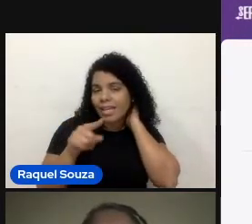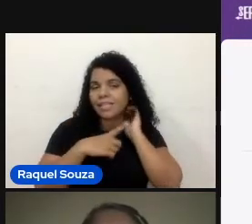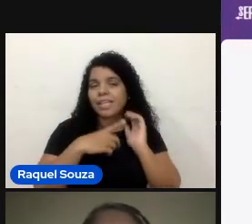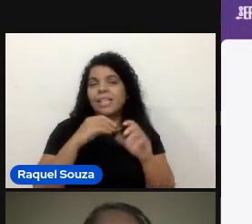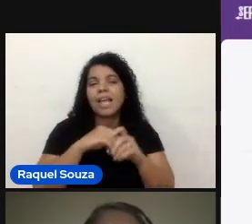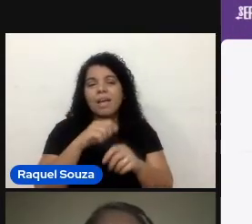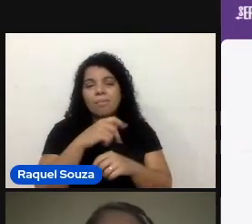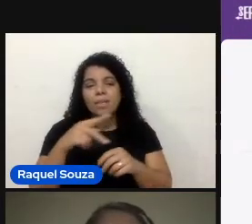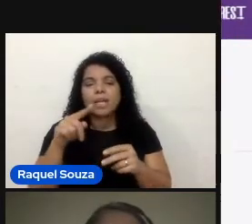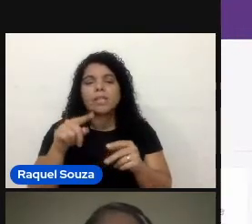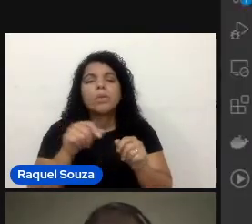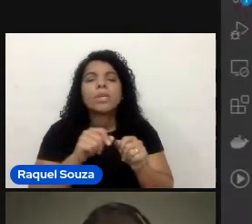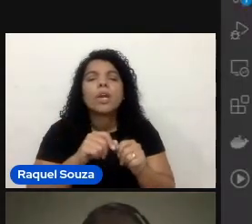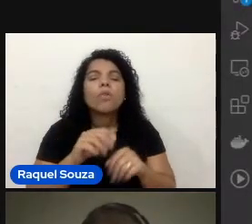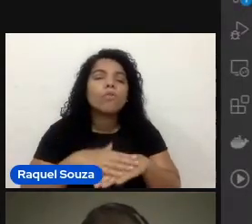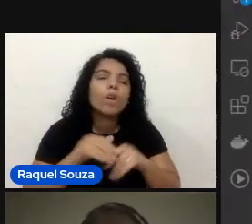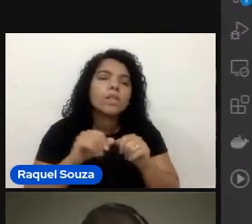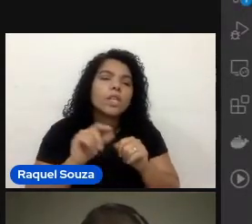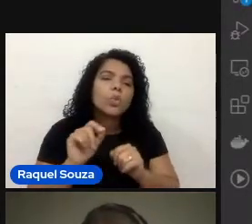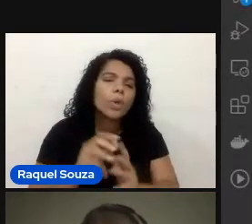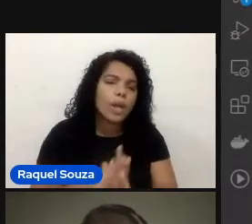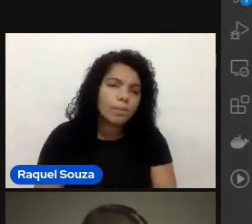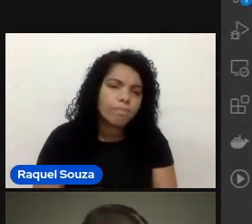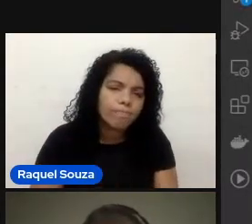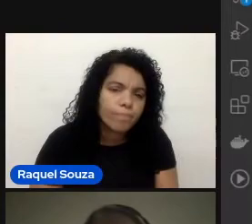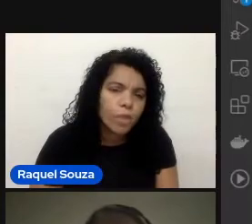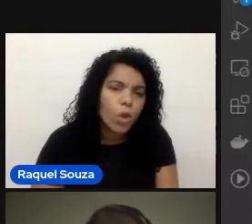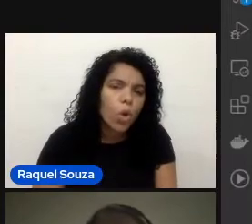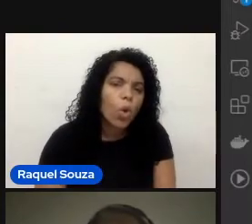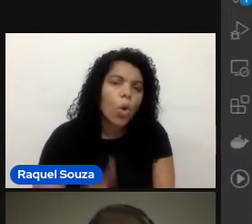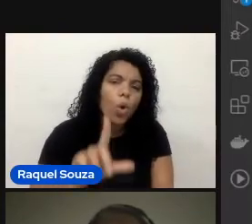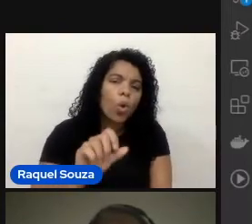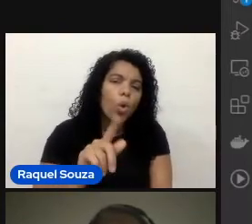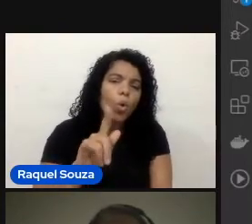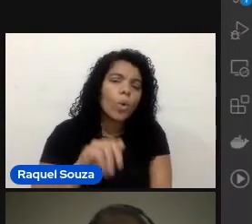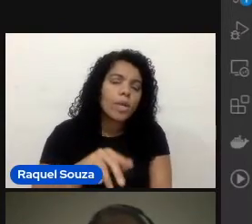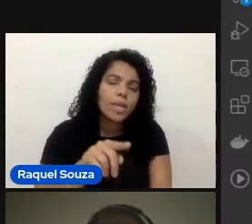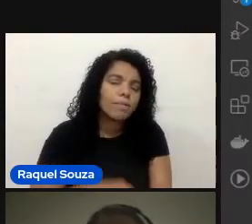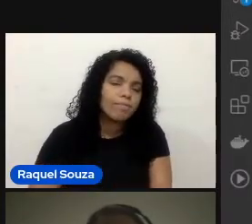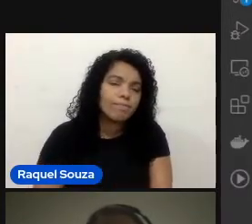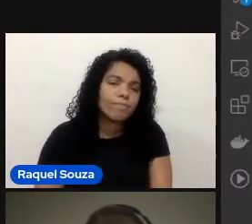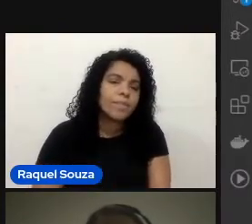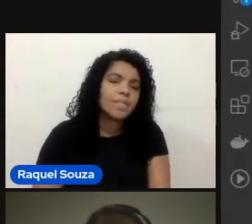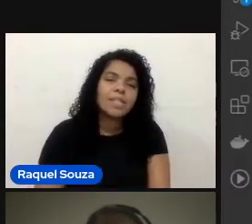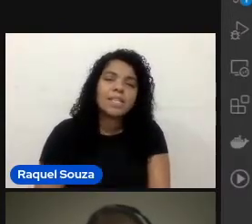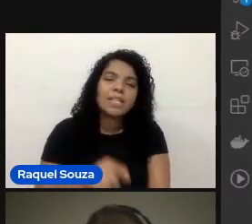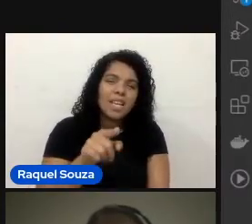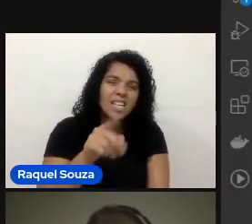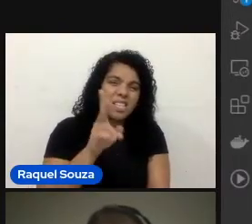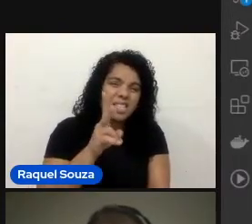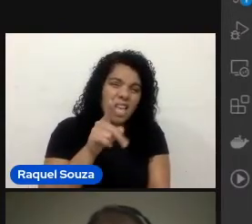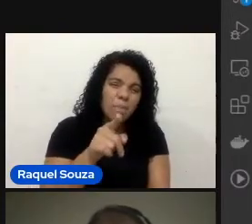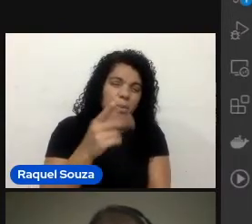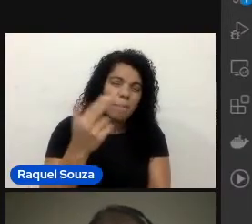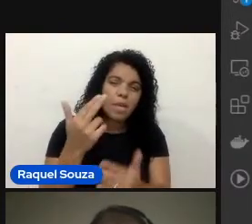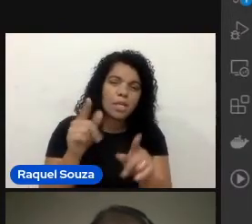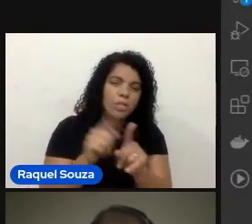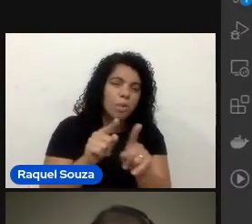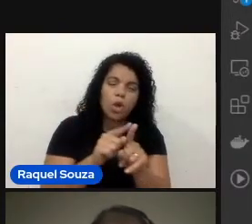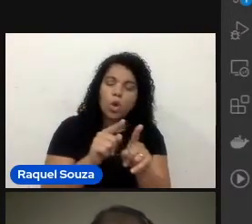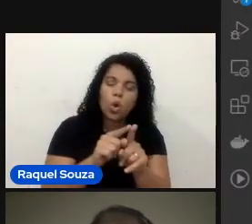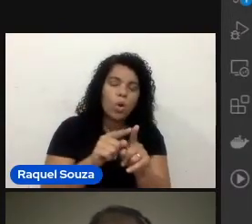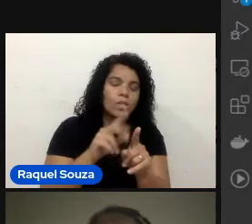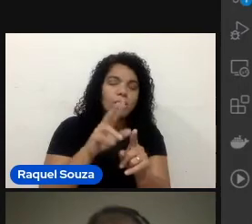Então, o que eu estou fazendo? O de login. Isso daqui vai ser sempre a mesma coisa, esse before e after all. Você está setando